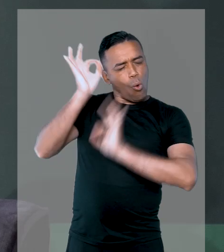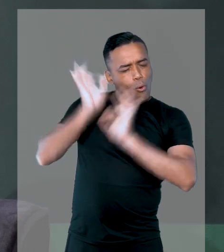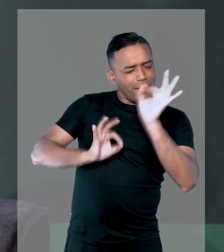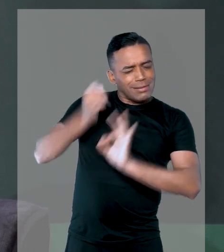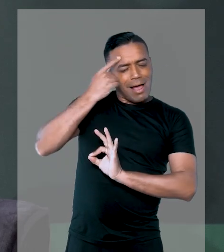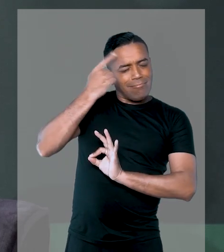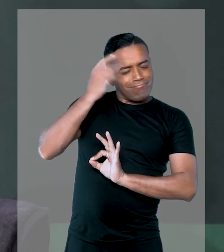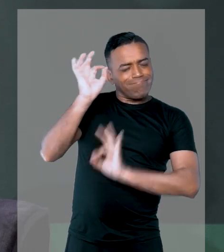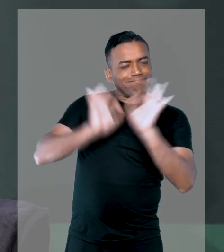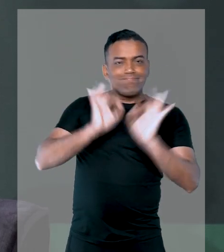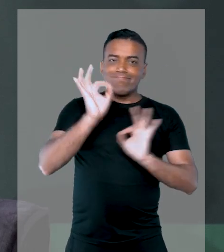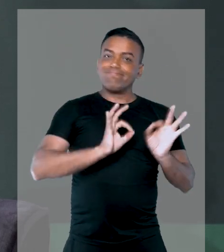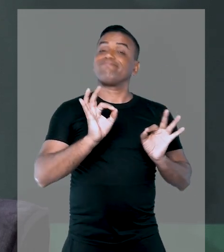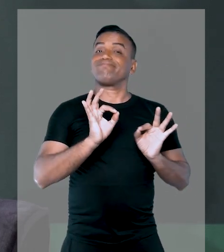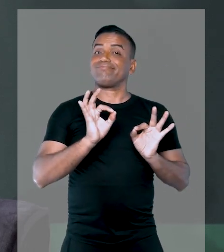têm que ser...